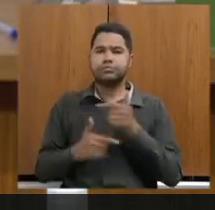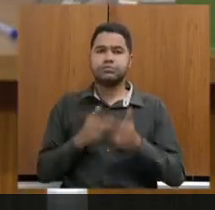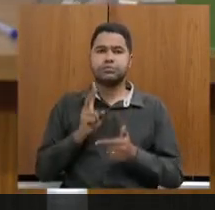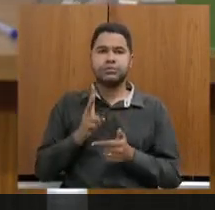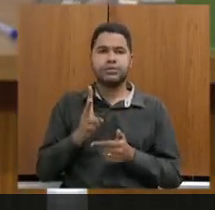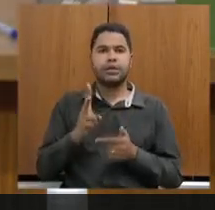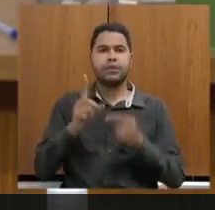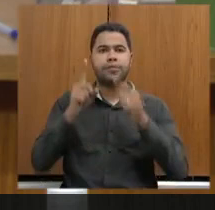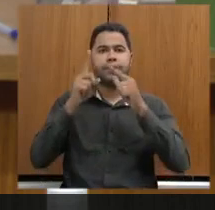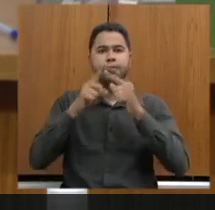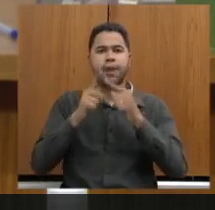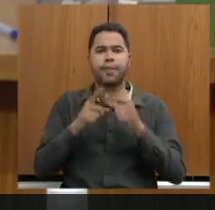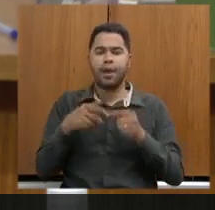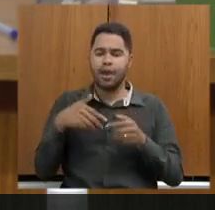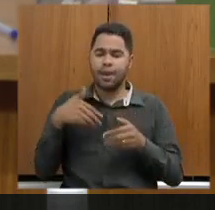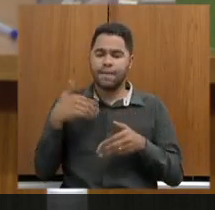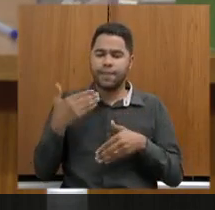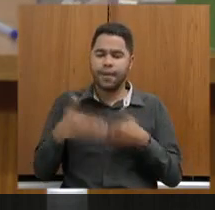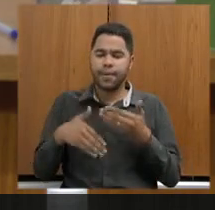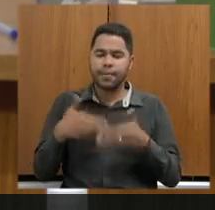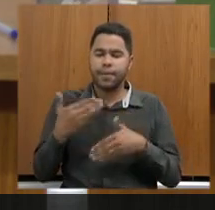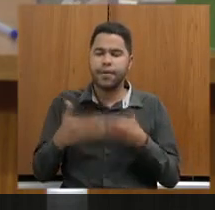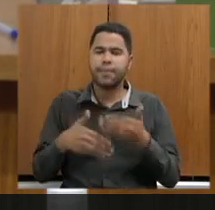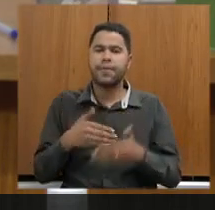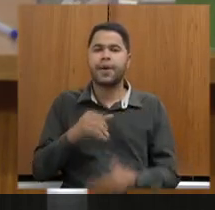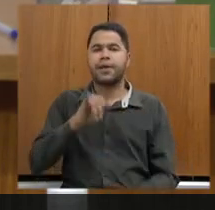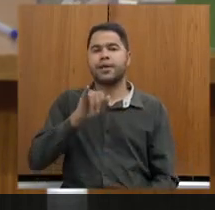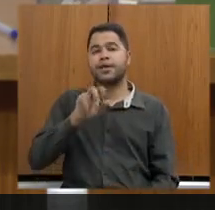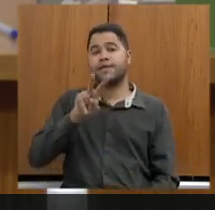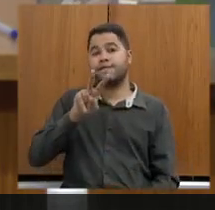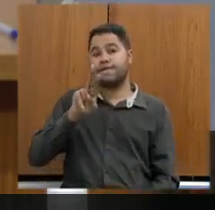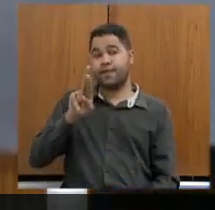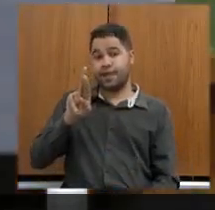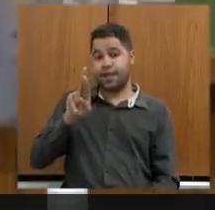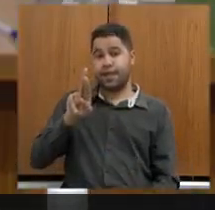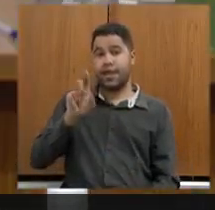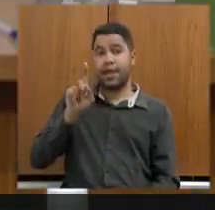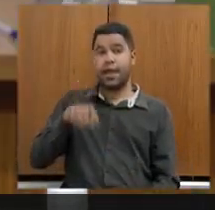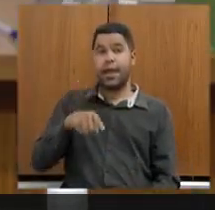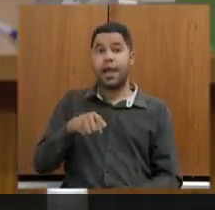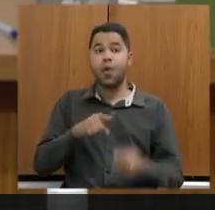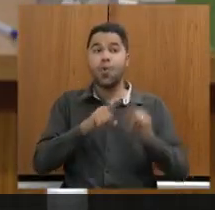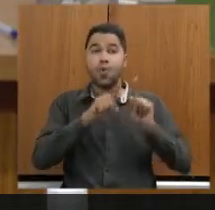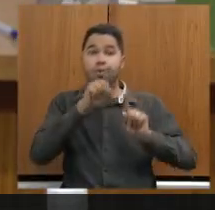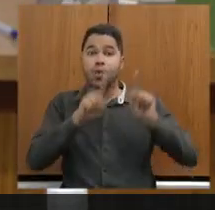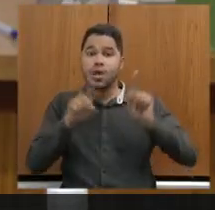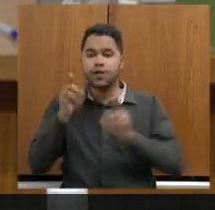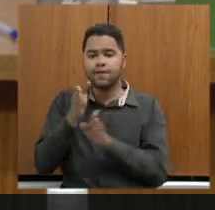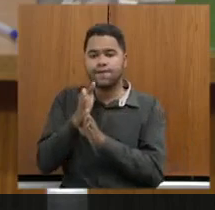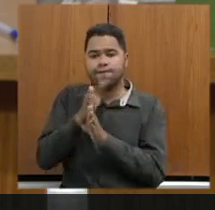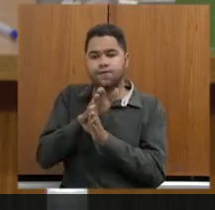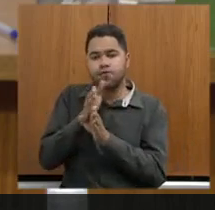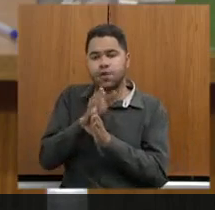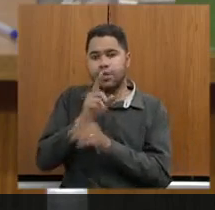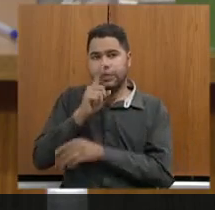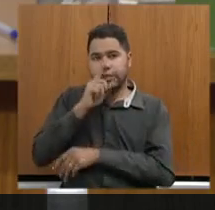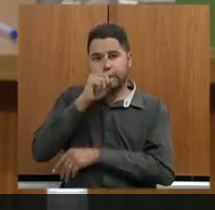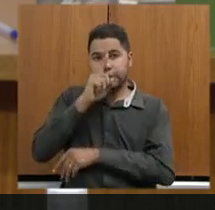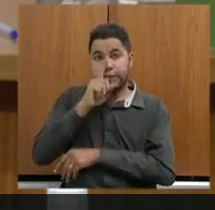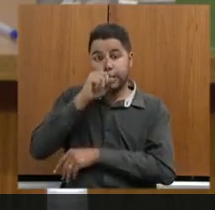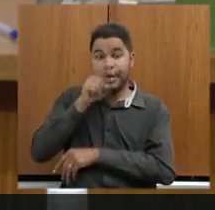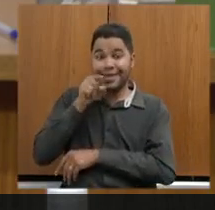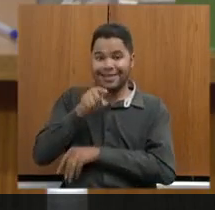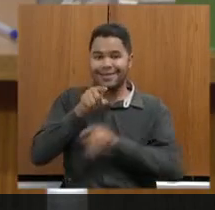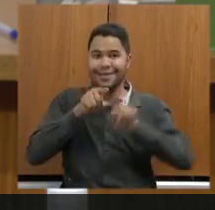forma técnica e nós desenvolvemos o e VR que é o índice de vulnerabilidade ao risco esse